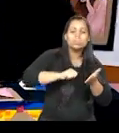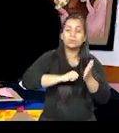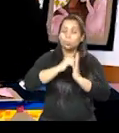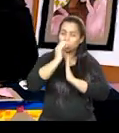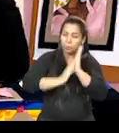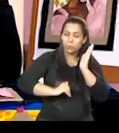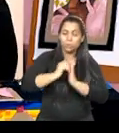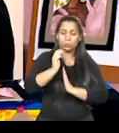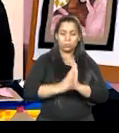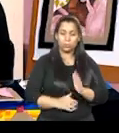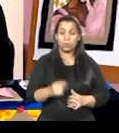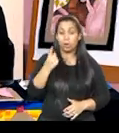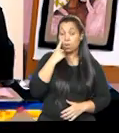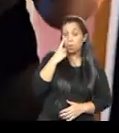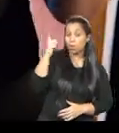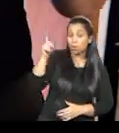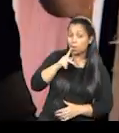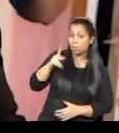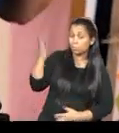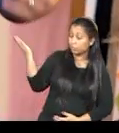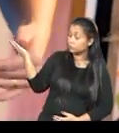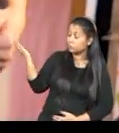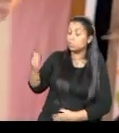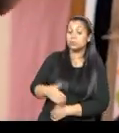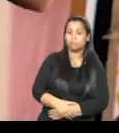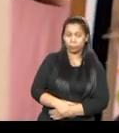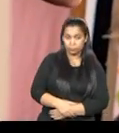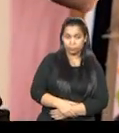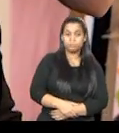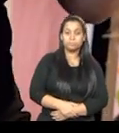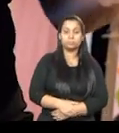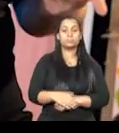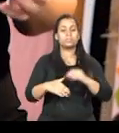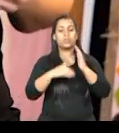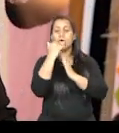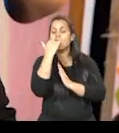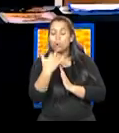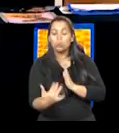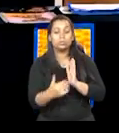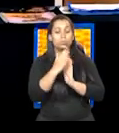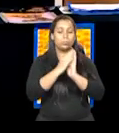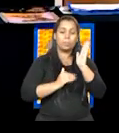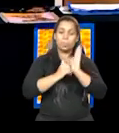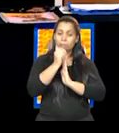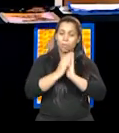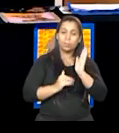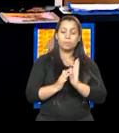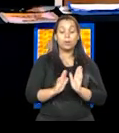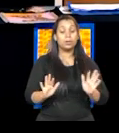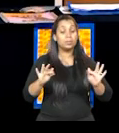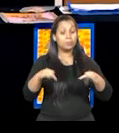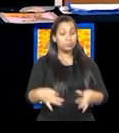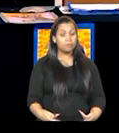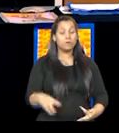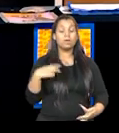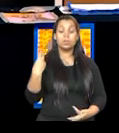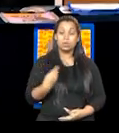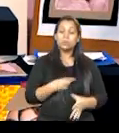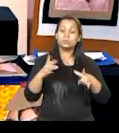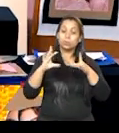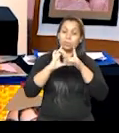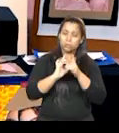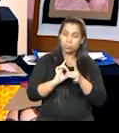pinturas, né? Olha como que a professora fez. Eu usei formas geométricas, pintei com lápis de cor e, por fim, nós vamos